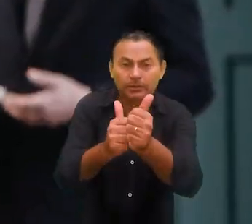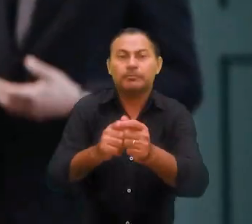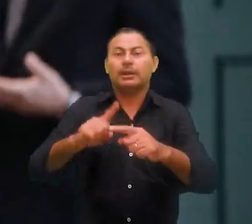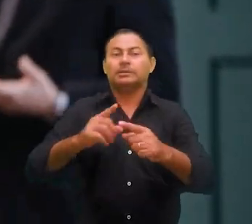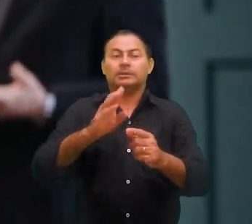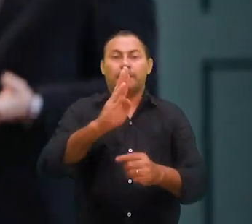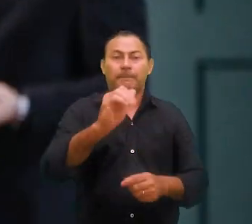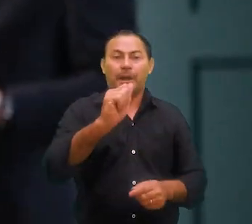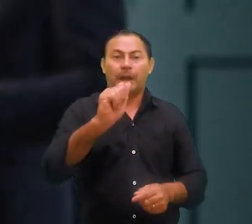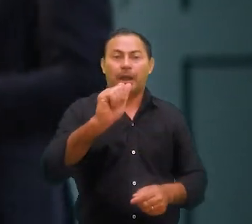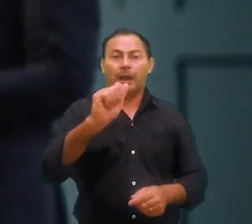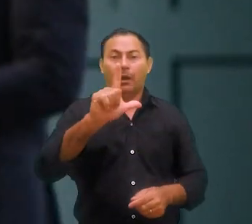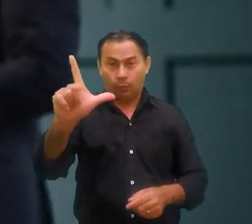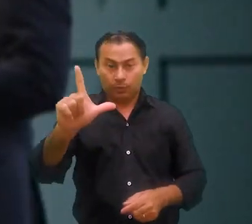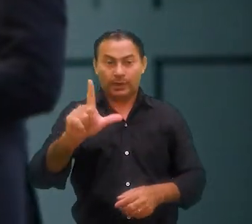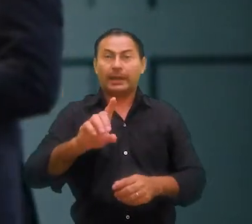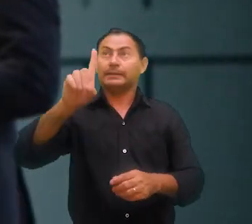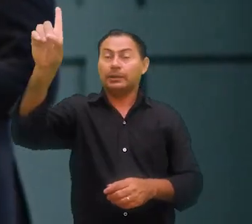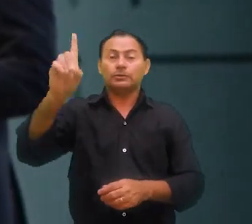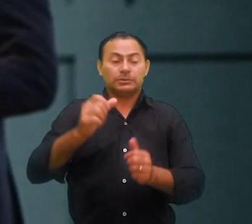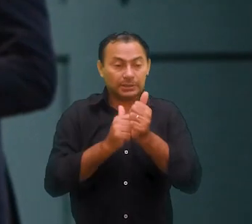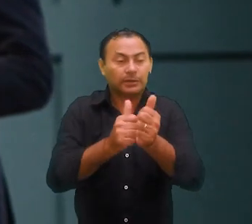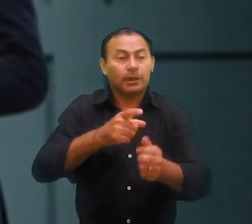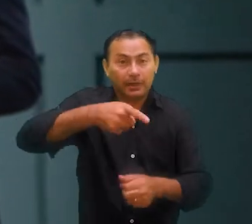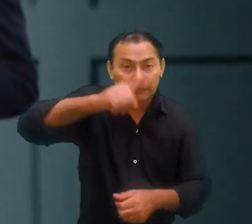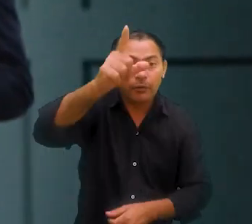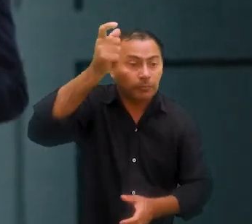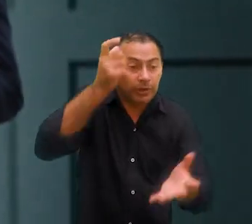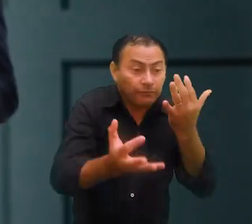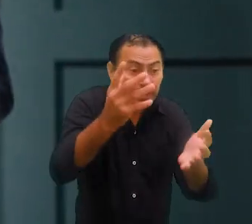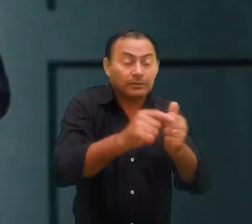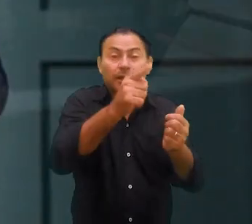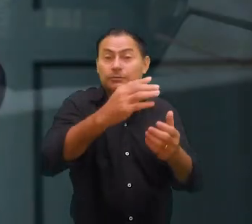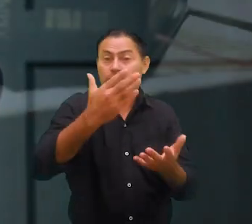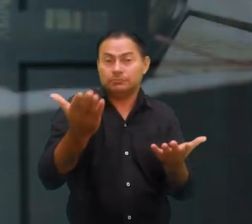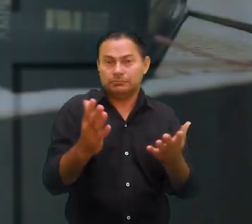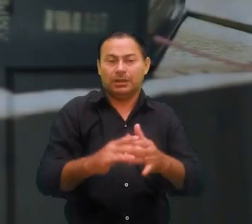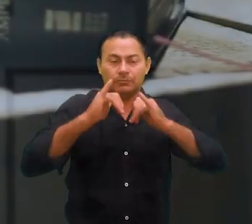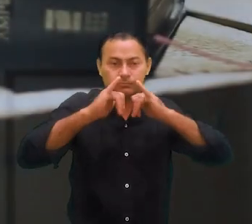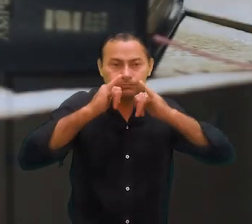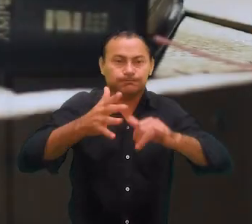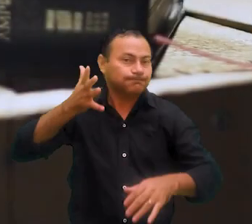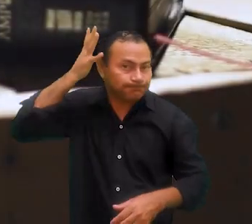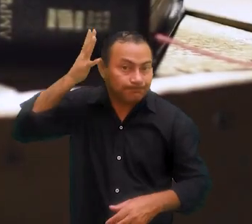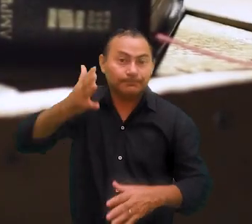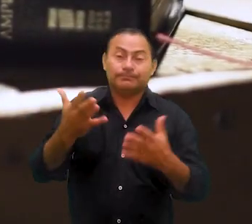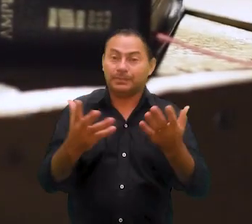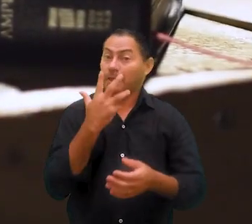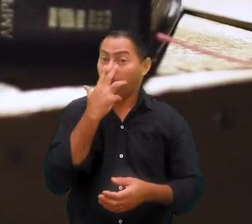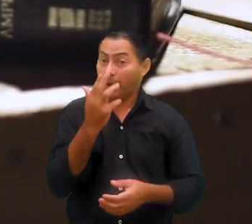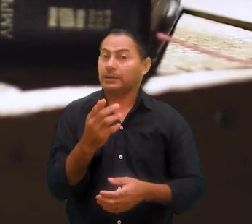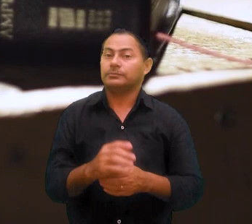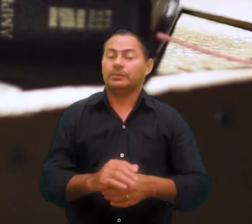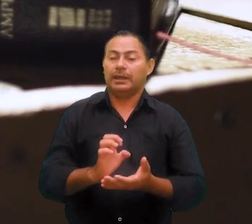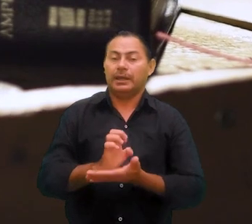então sigam-no. Mas se Baal é Deus, então sigam-no e vão para o inferno. Foi uma pregação e